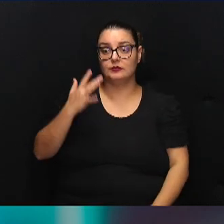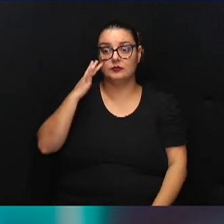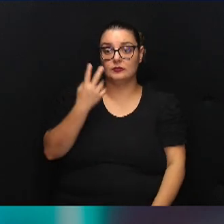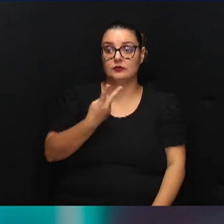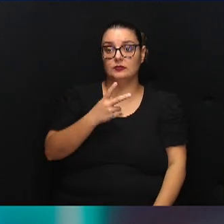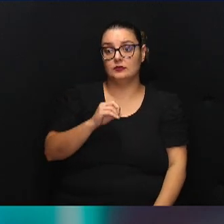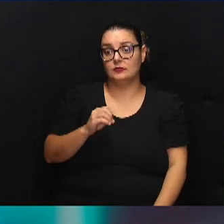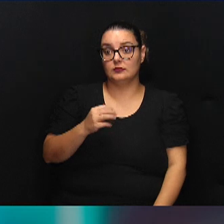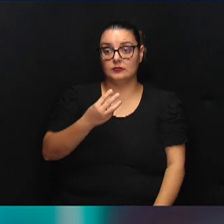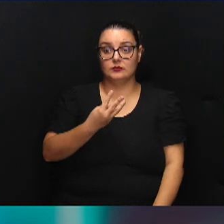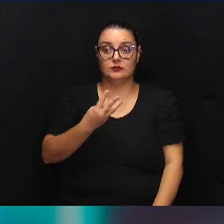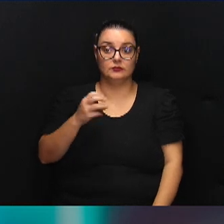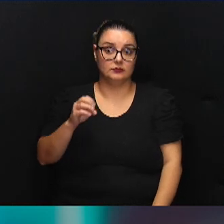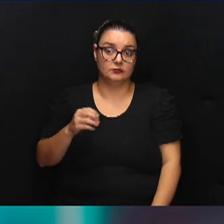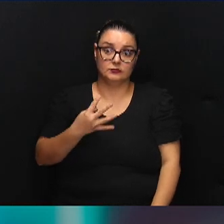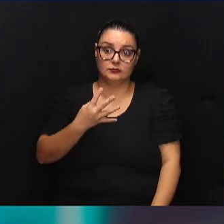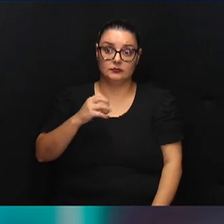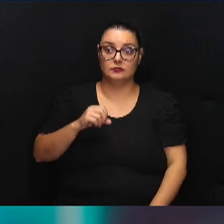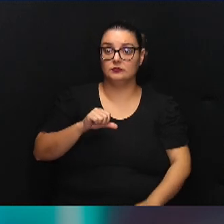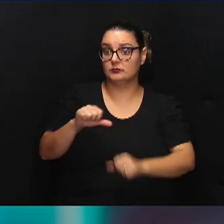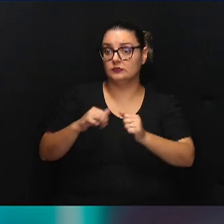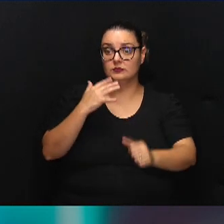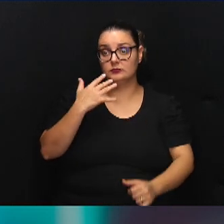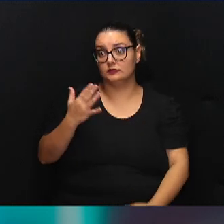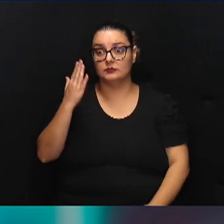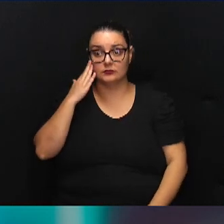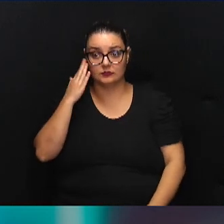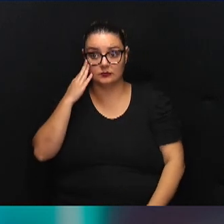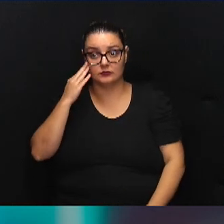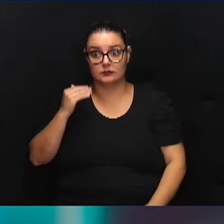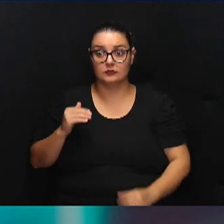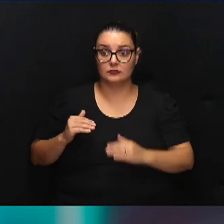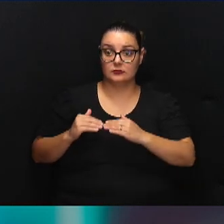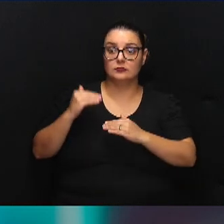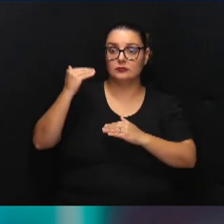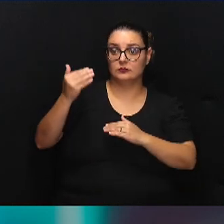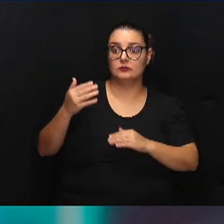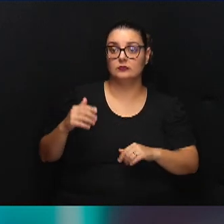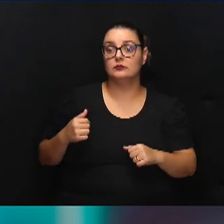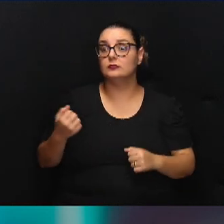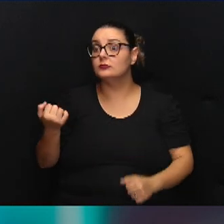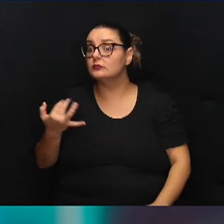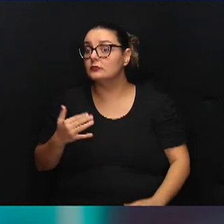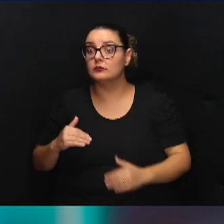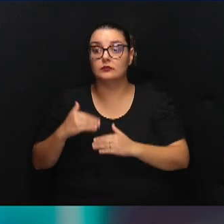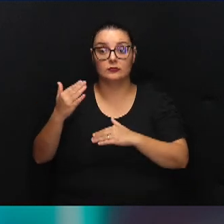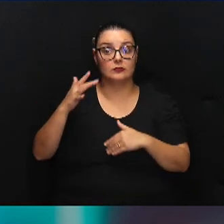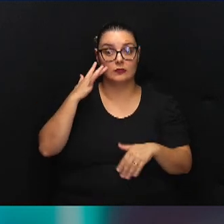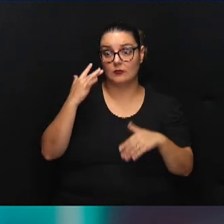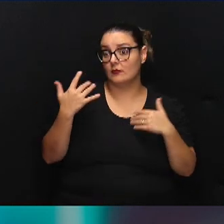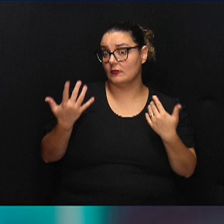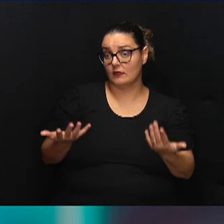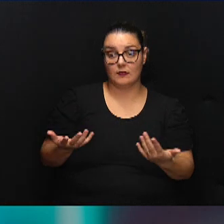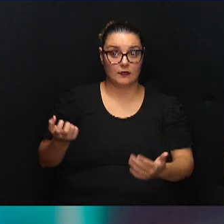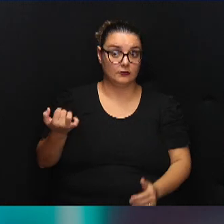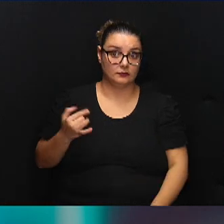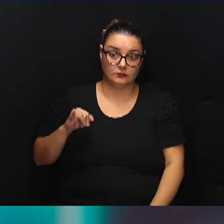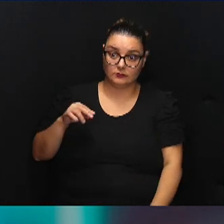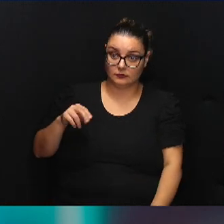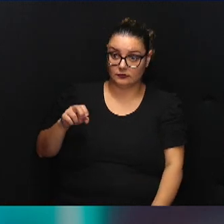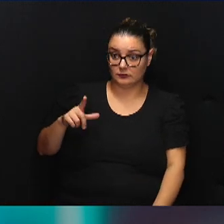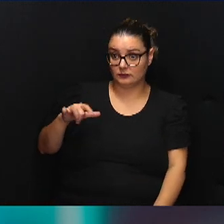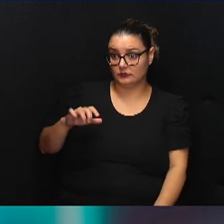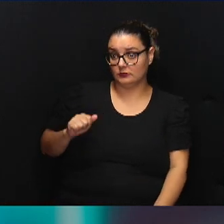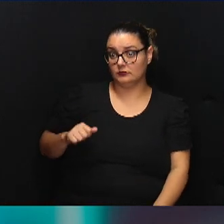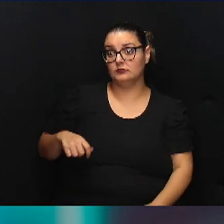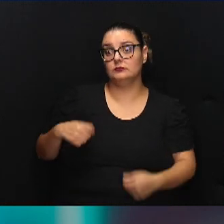ou 400. Ela só mudava de cor, eu sabia que estava alta. O quão alta? Eu não sabia dizer quanto de insulina eu precisava.